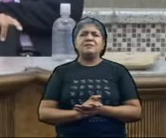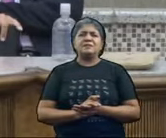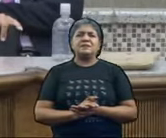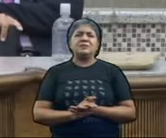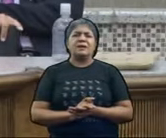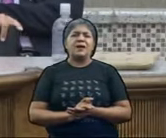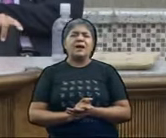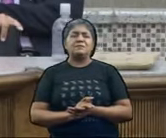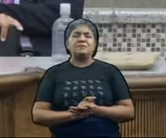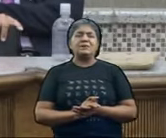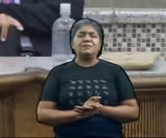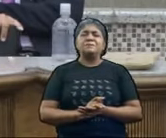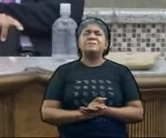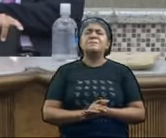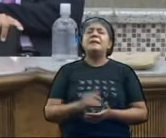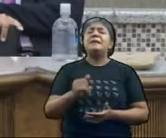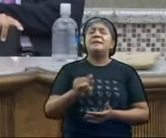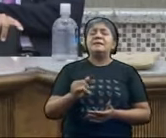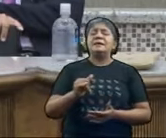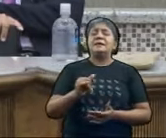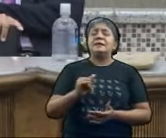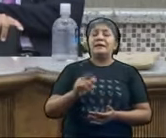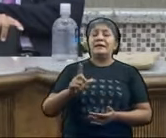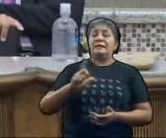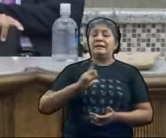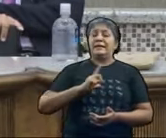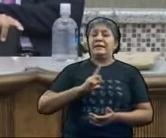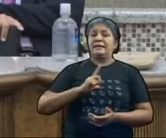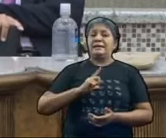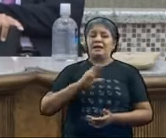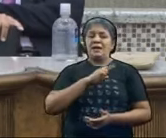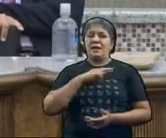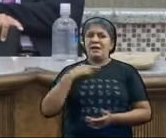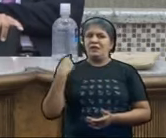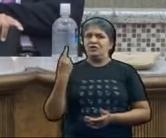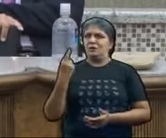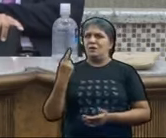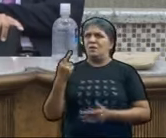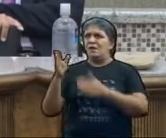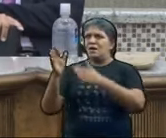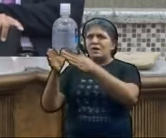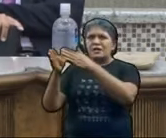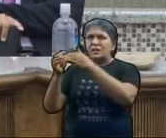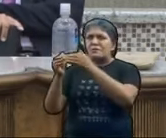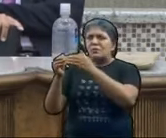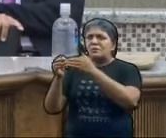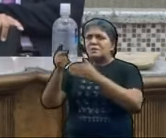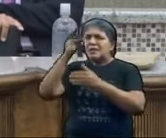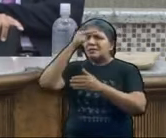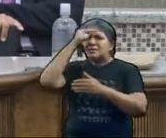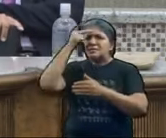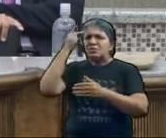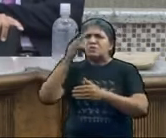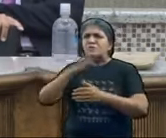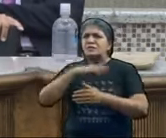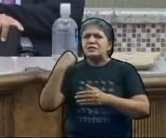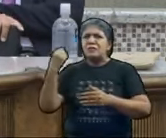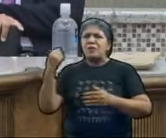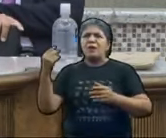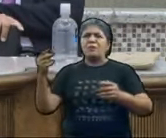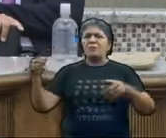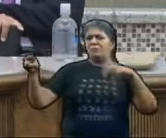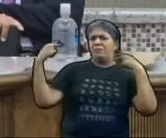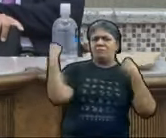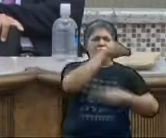os próprios demônios. Há religiões que querem chegar a Deus através da iluminação